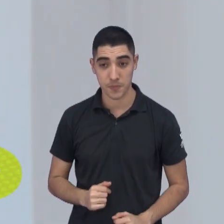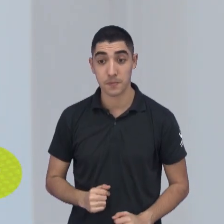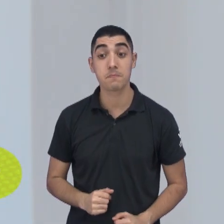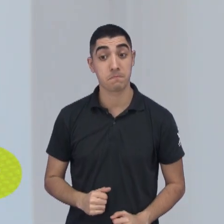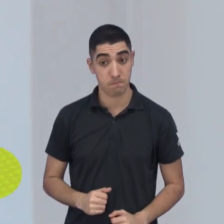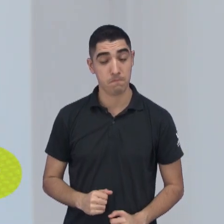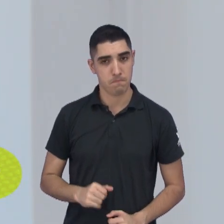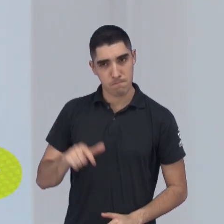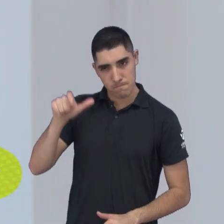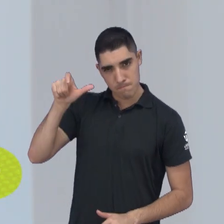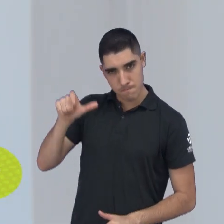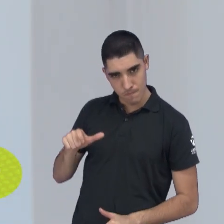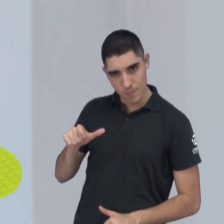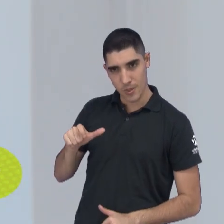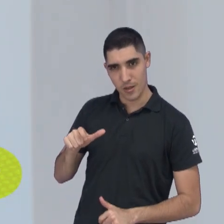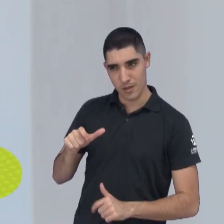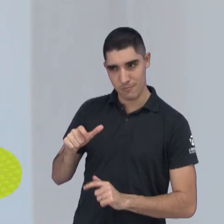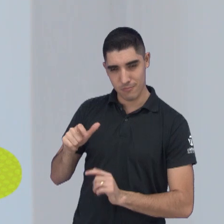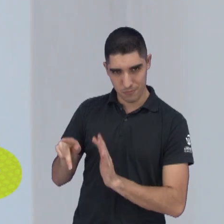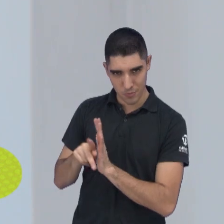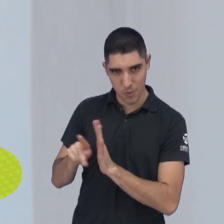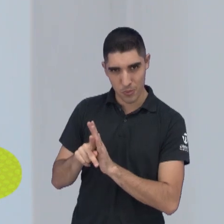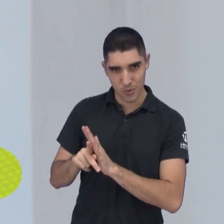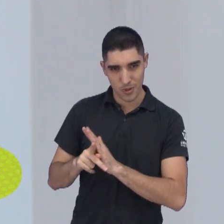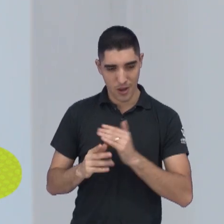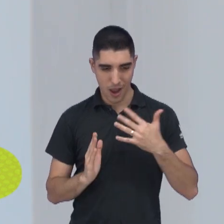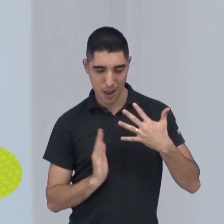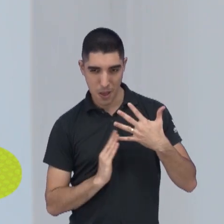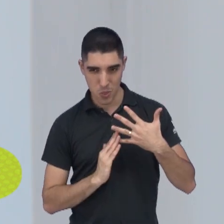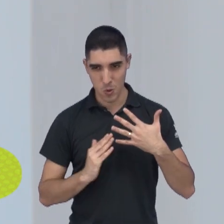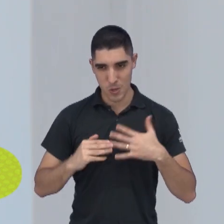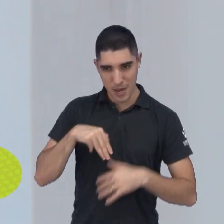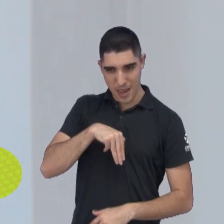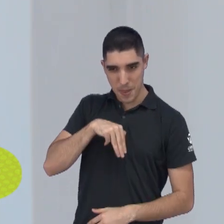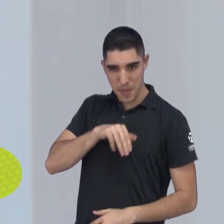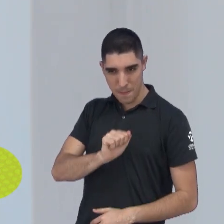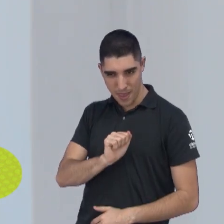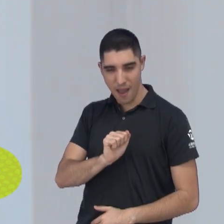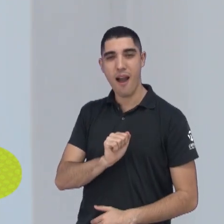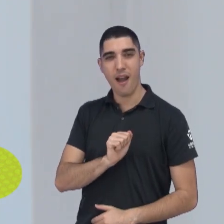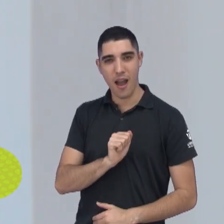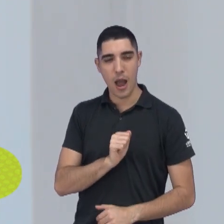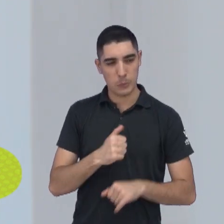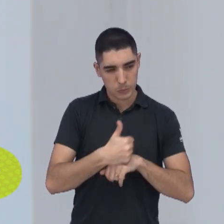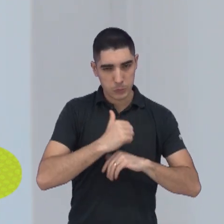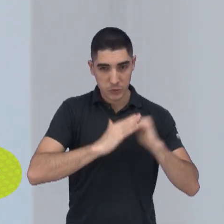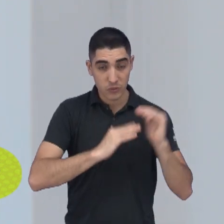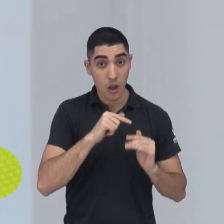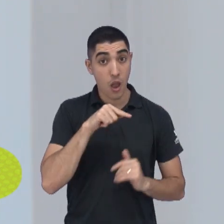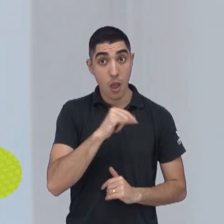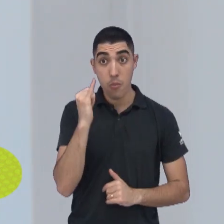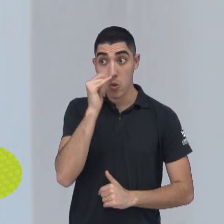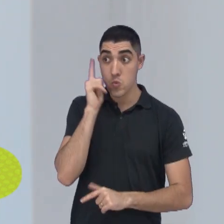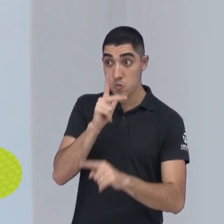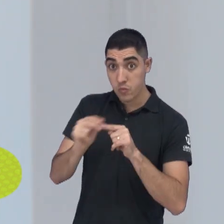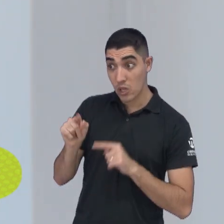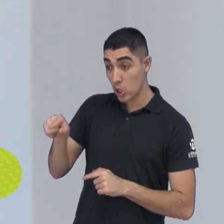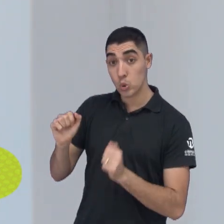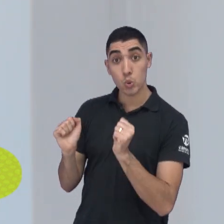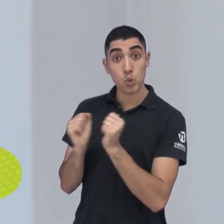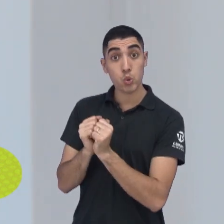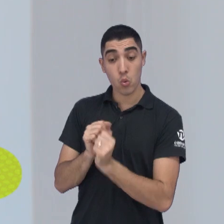um atleta amador de MMA é muito importante, porque ele é patrocinado pelo UFC.